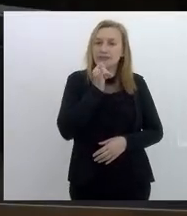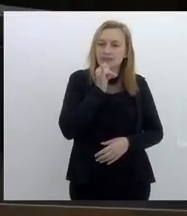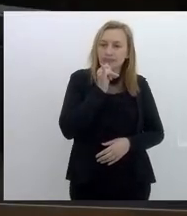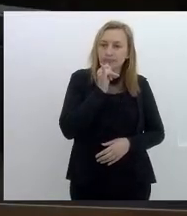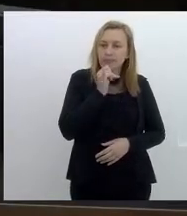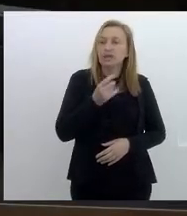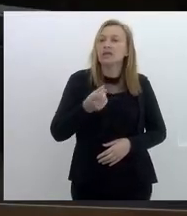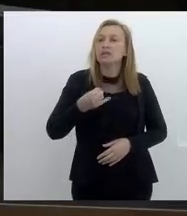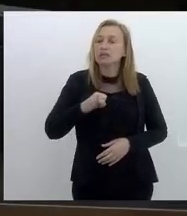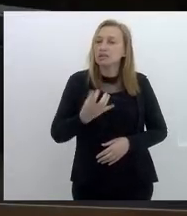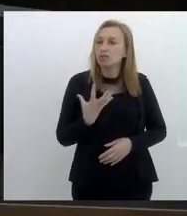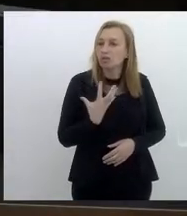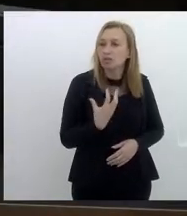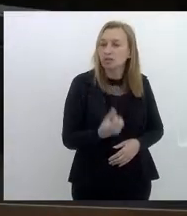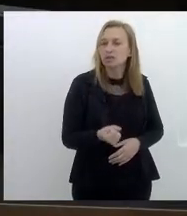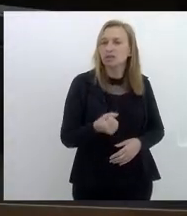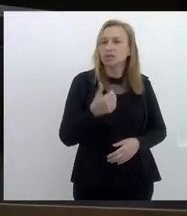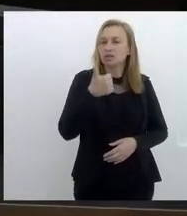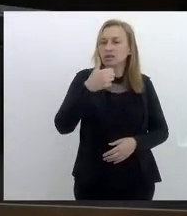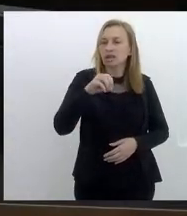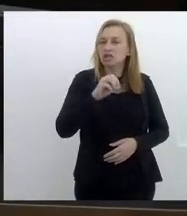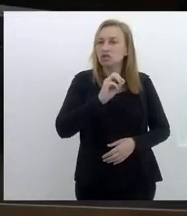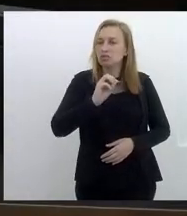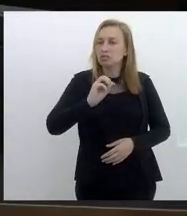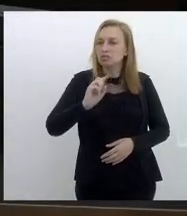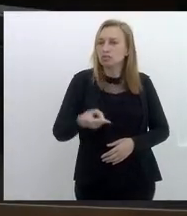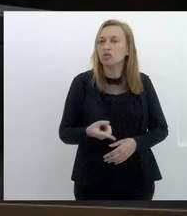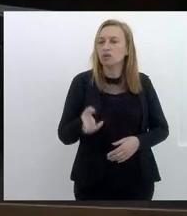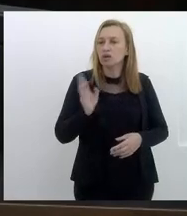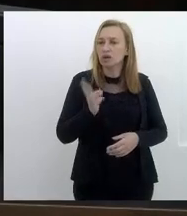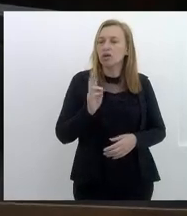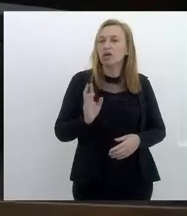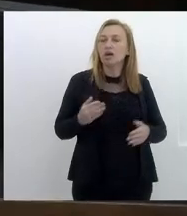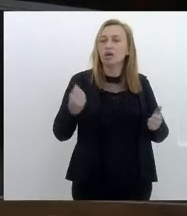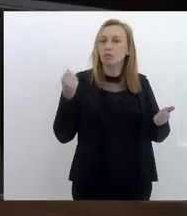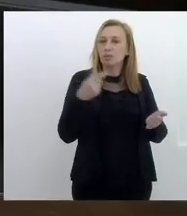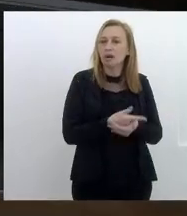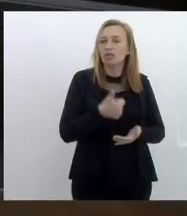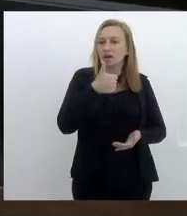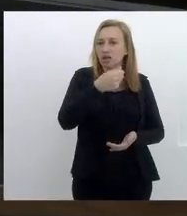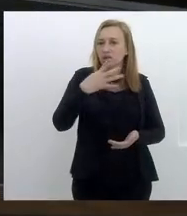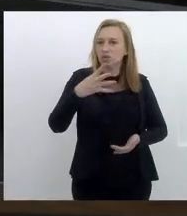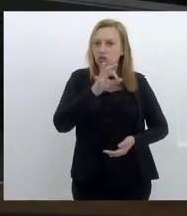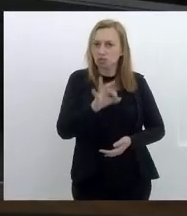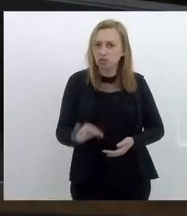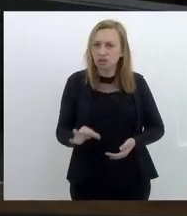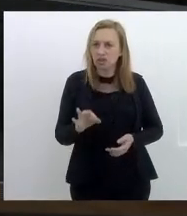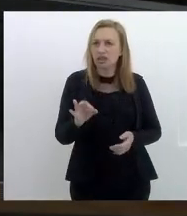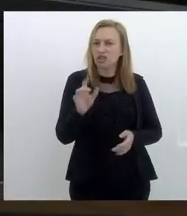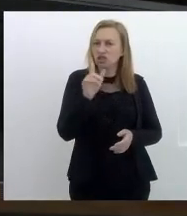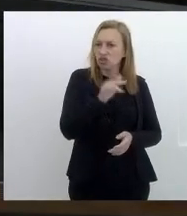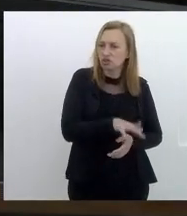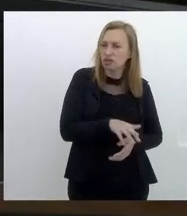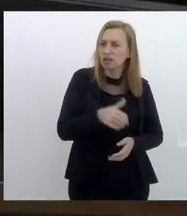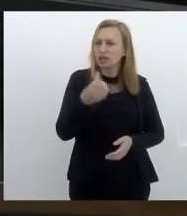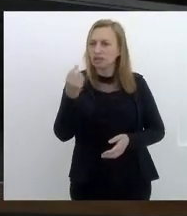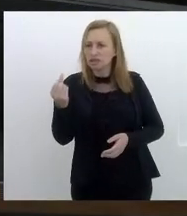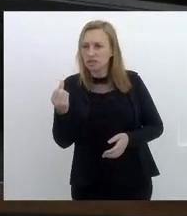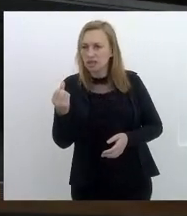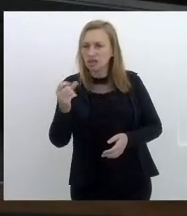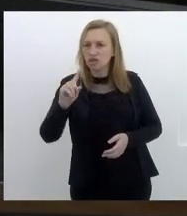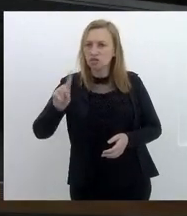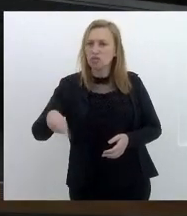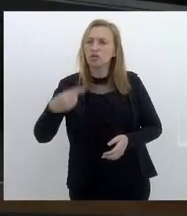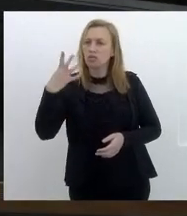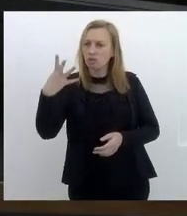exemplo se eu ganho r$ 10000 eu vou pagar 14 por cento sobre a diferença entre